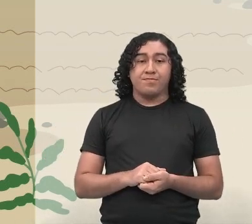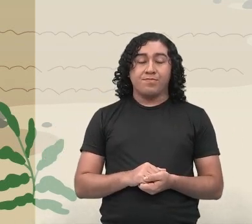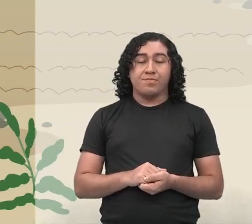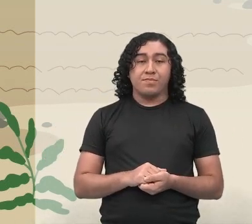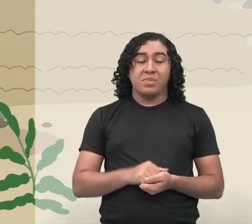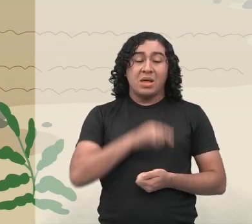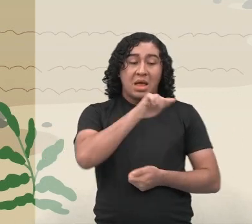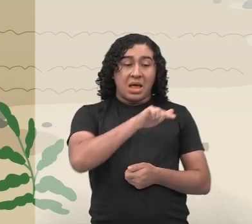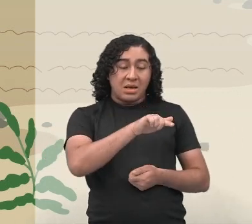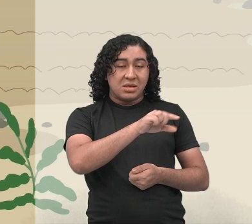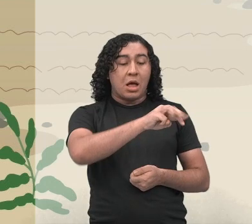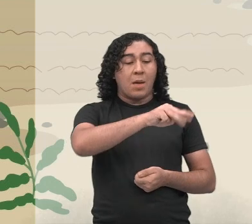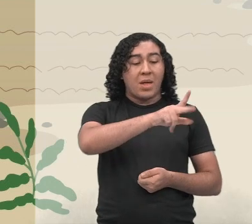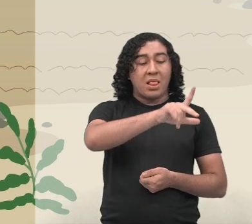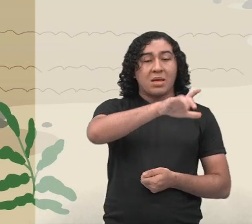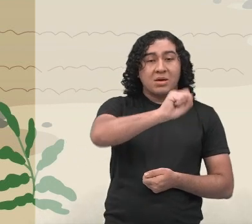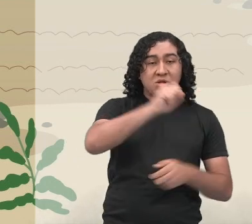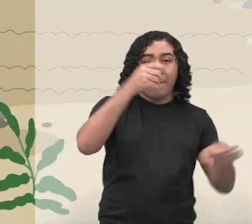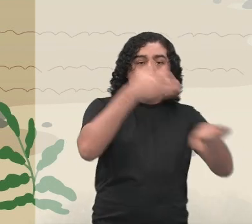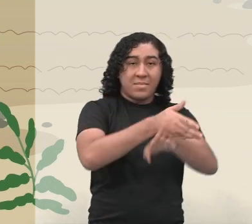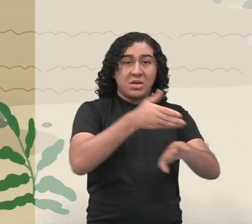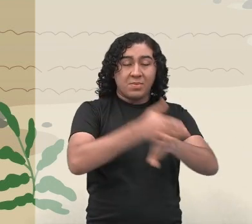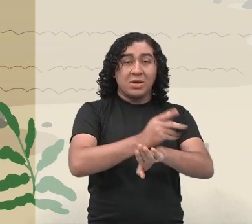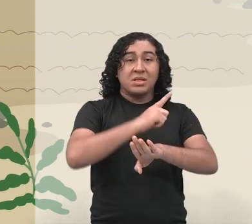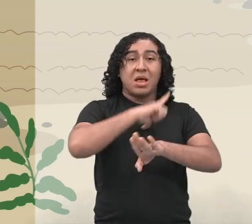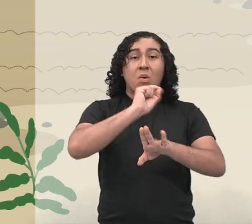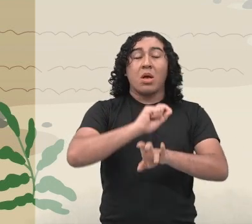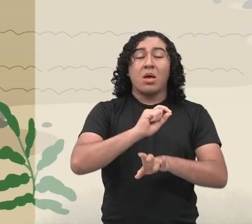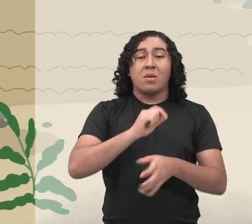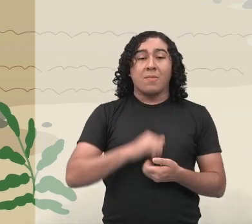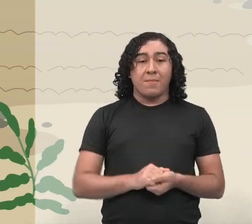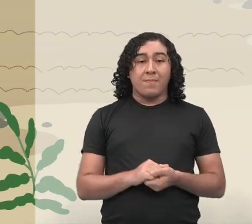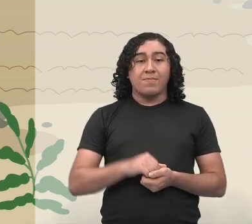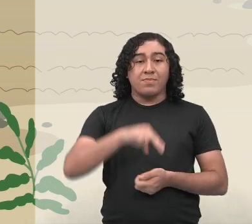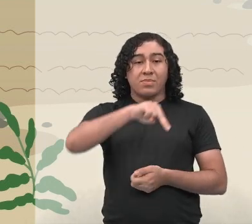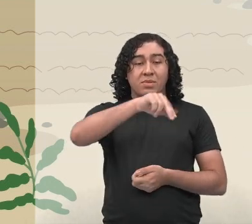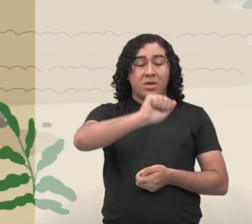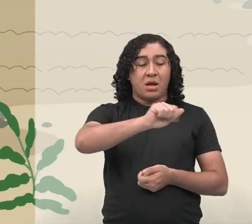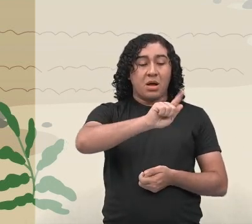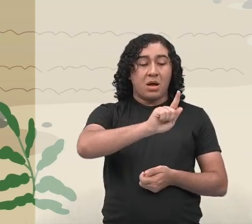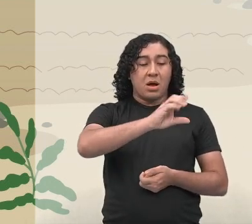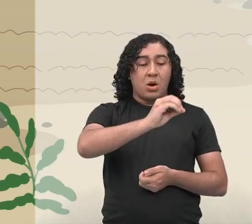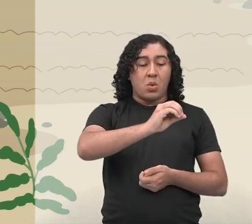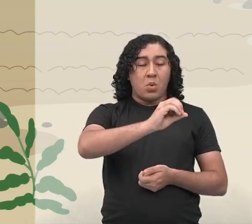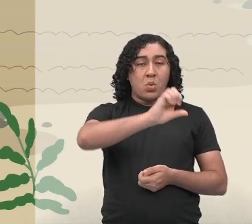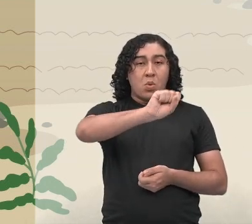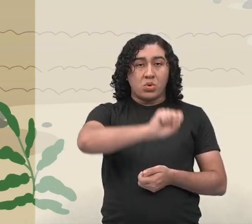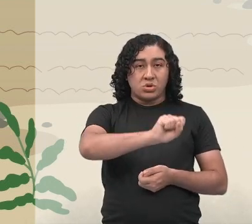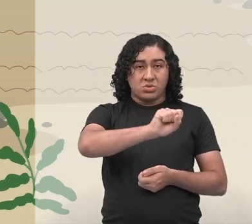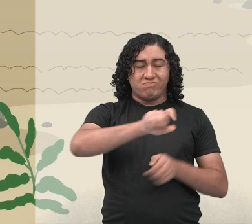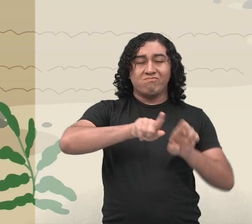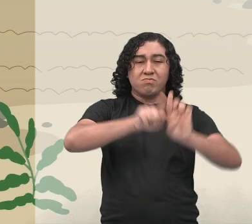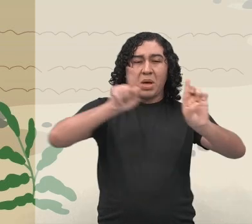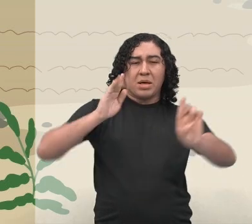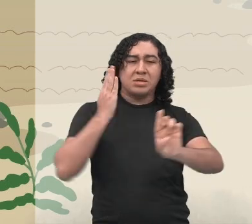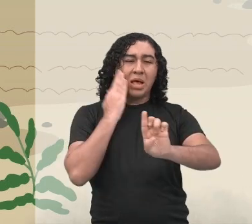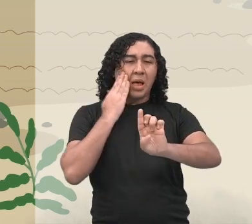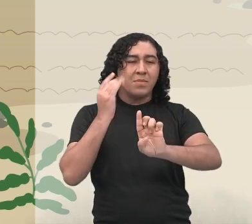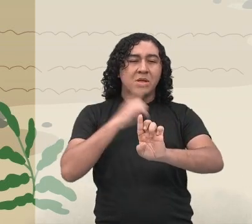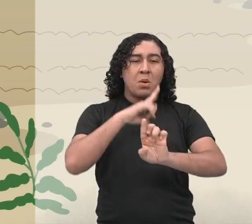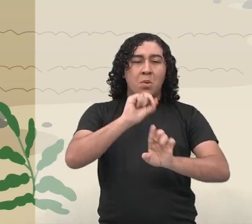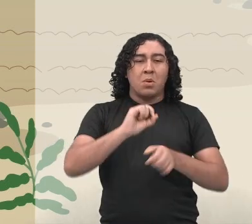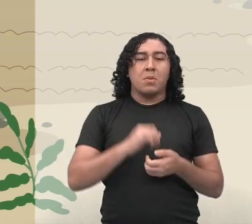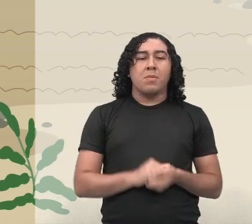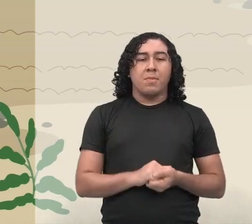revolta dos malês foram, na sua maioria, nagôs, mas sabe-se também que o levante contou